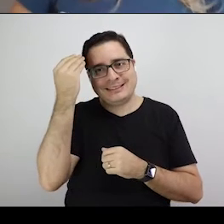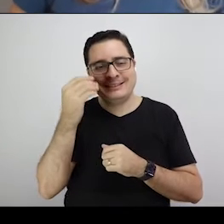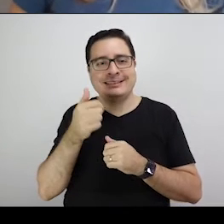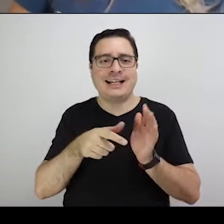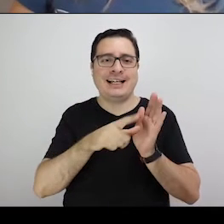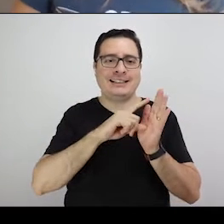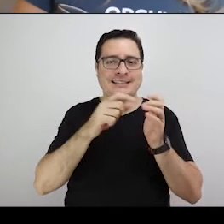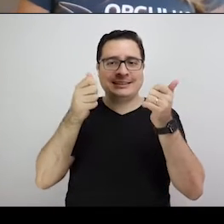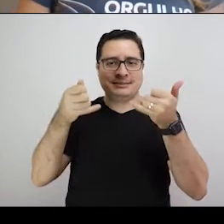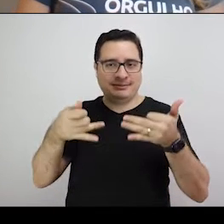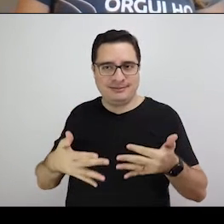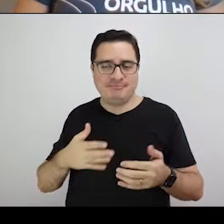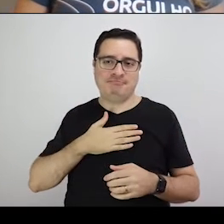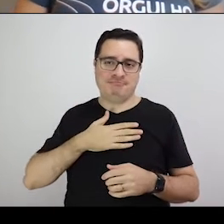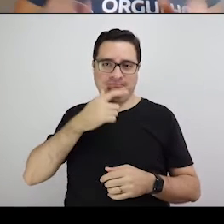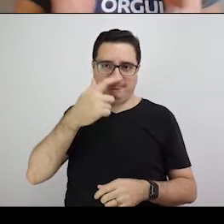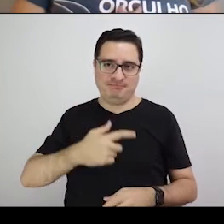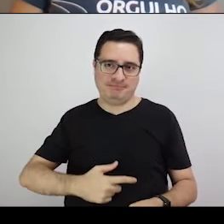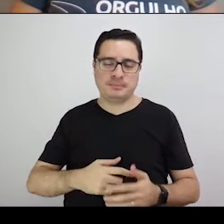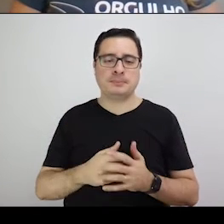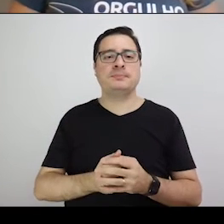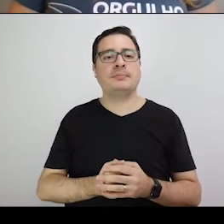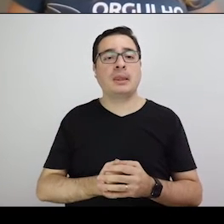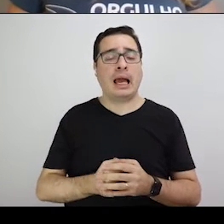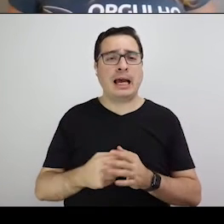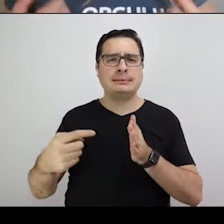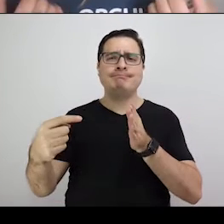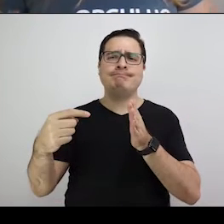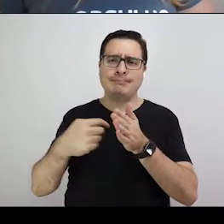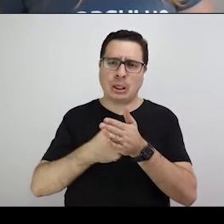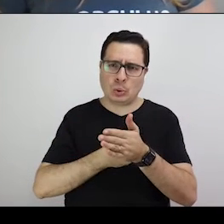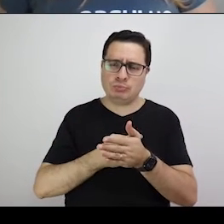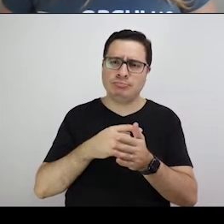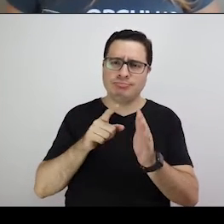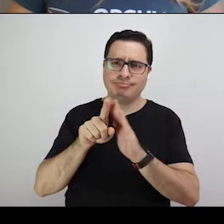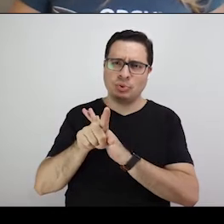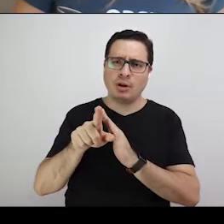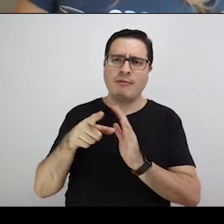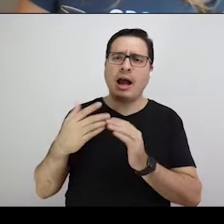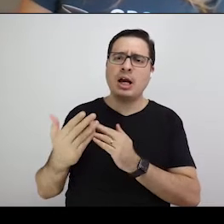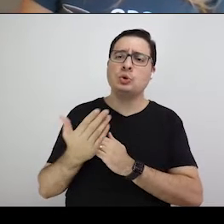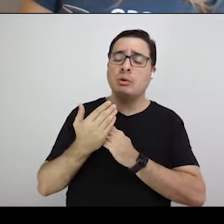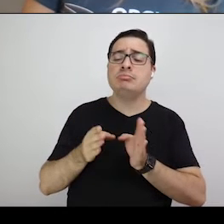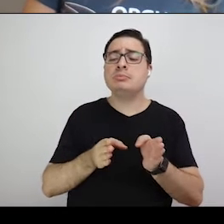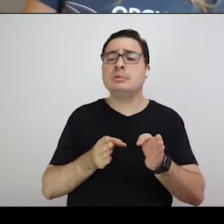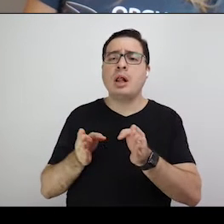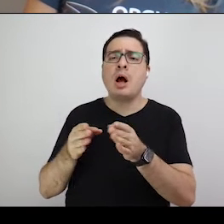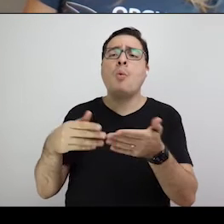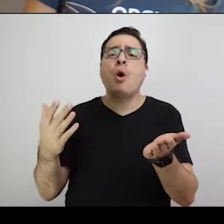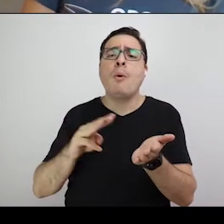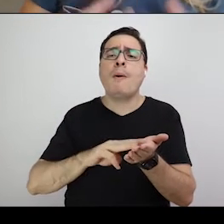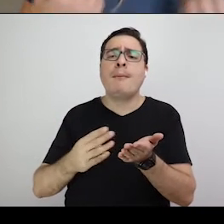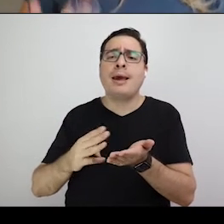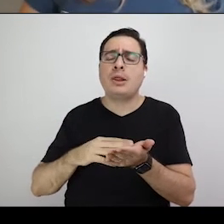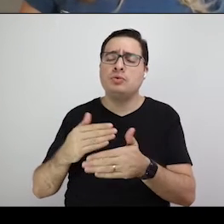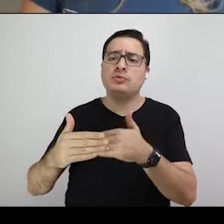essa descrição. Então, esta pergunta vai nos direcionar a entender o método de